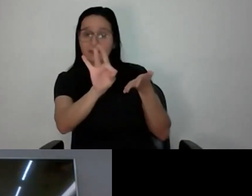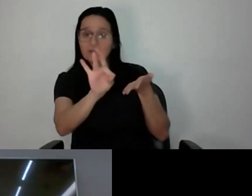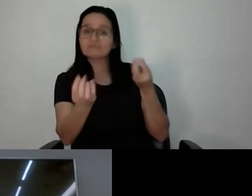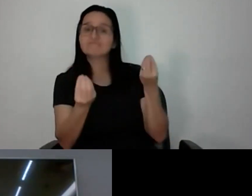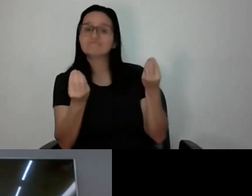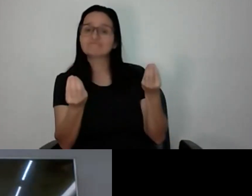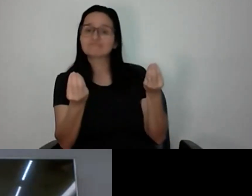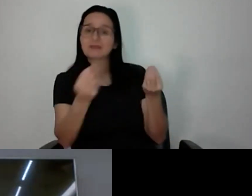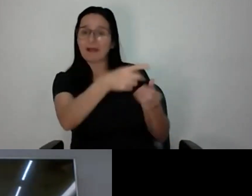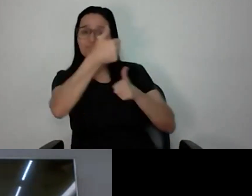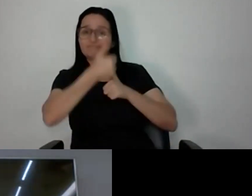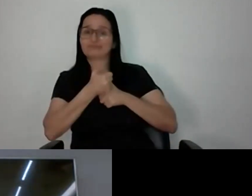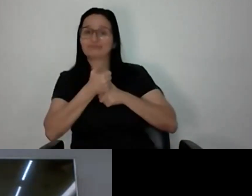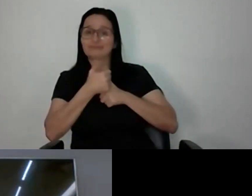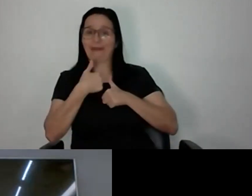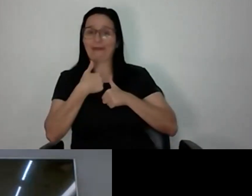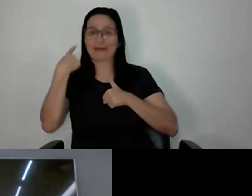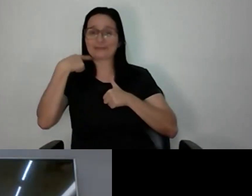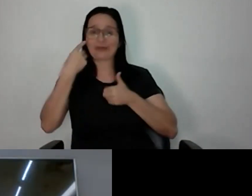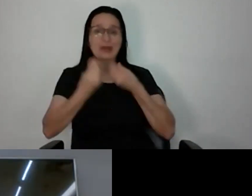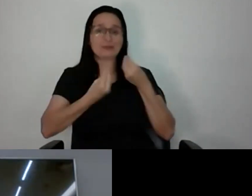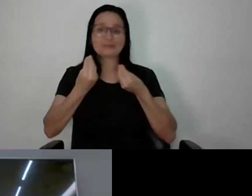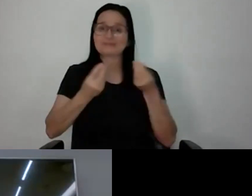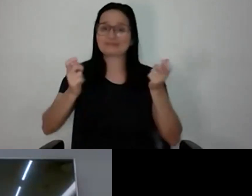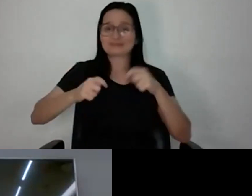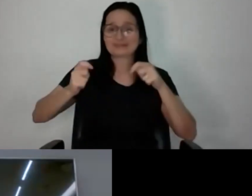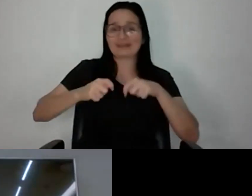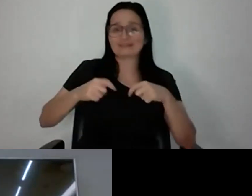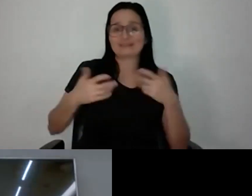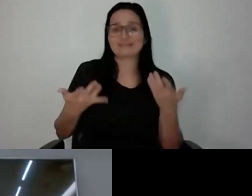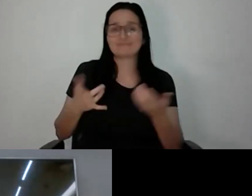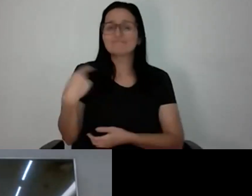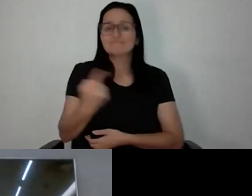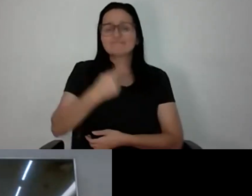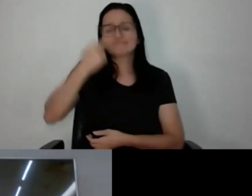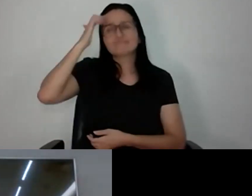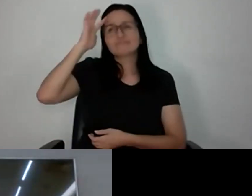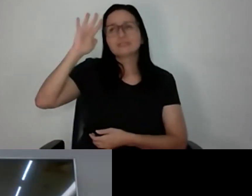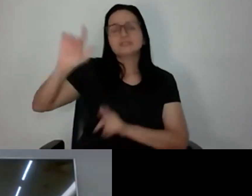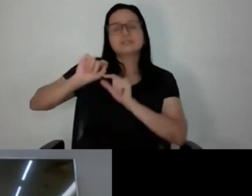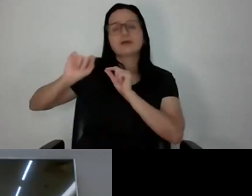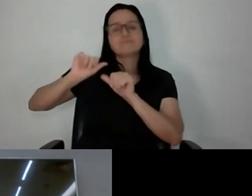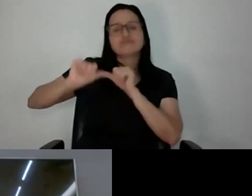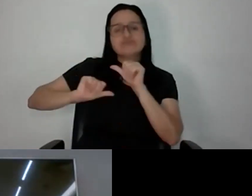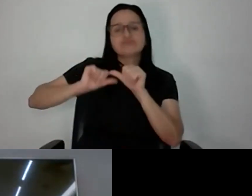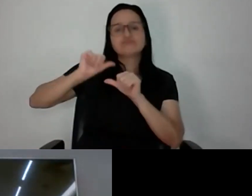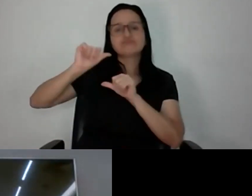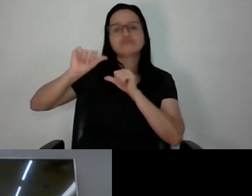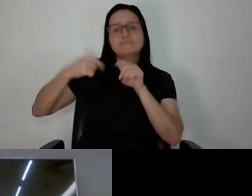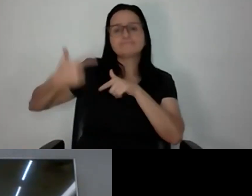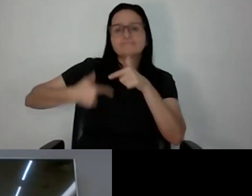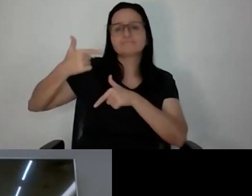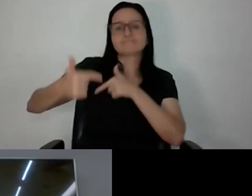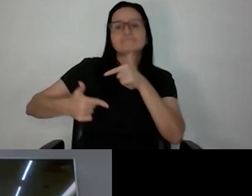do advogado, de que maneira a gente pode pensar numa reformulação da atuação jurídica, de modo que